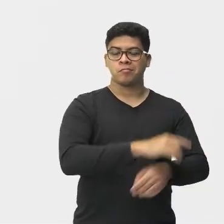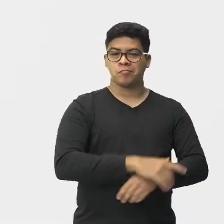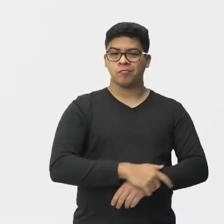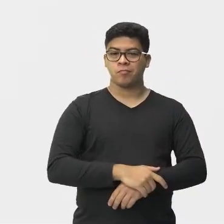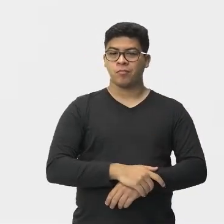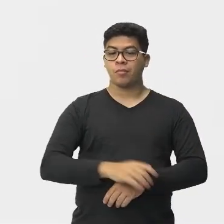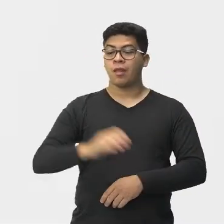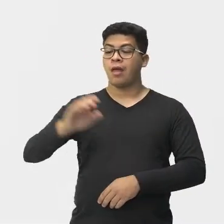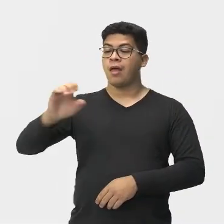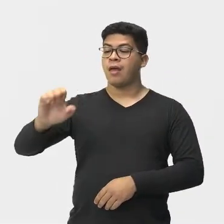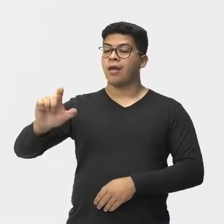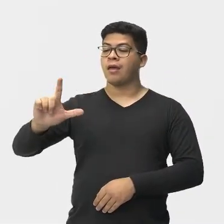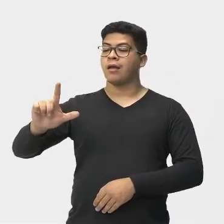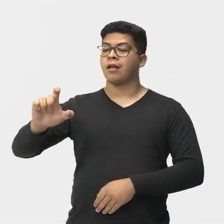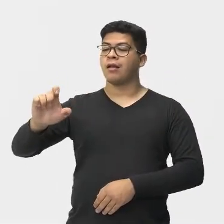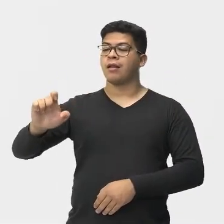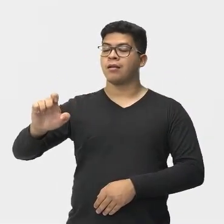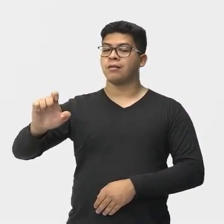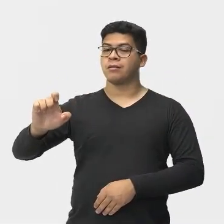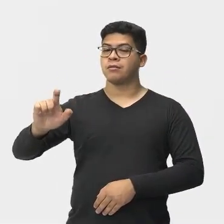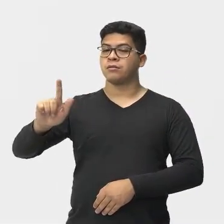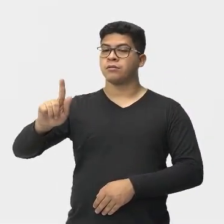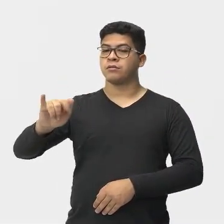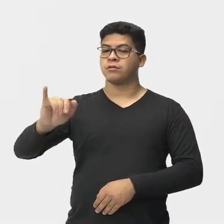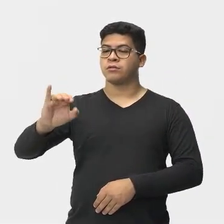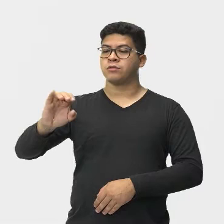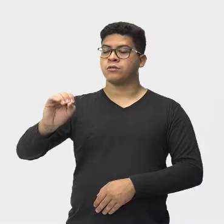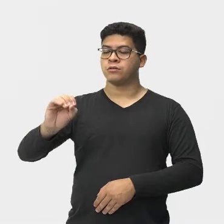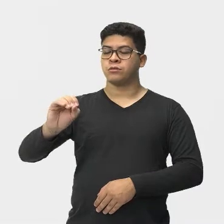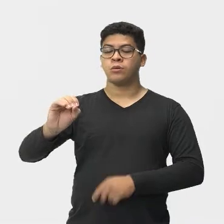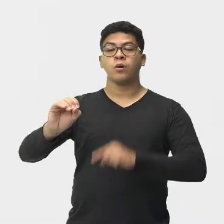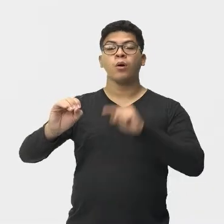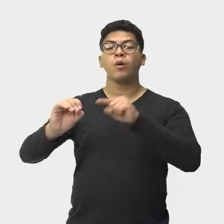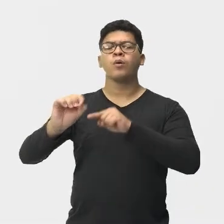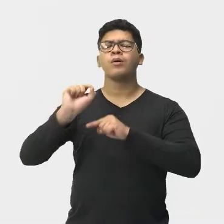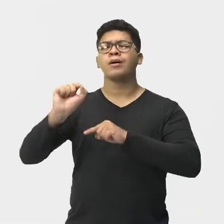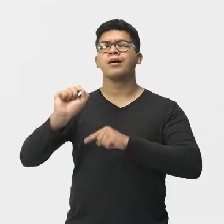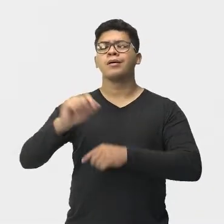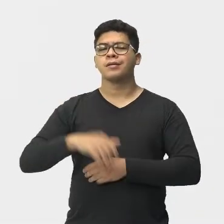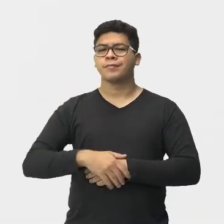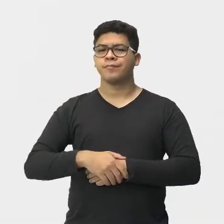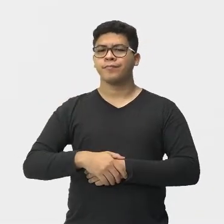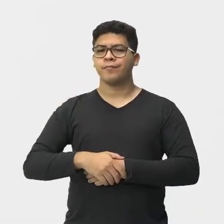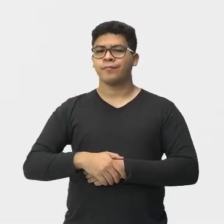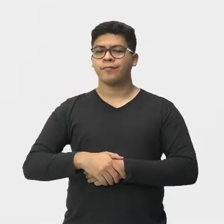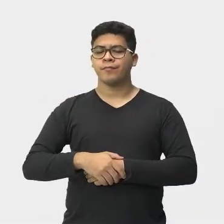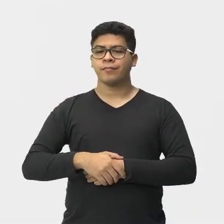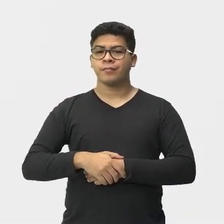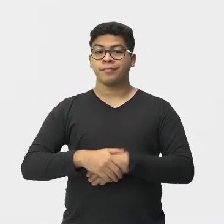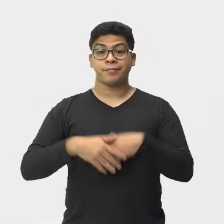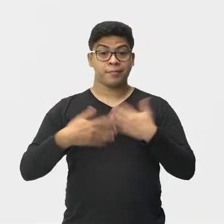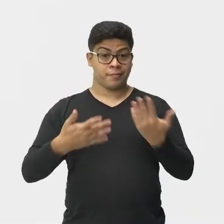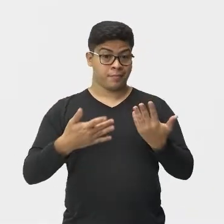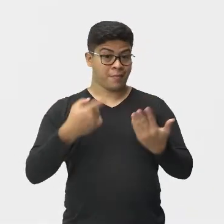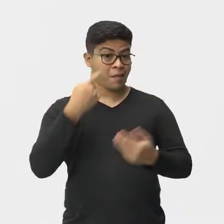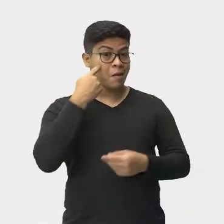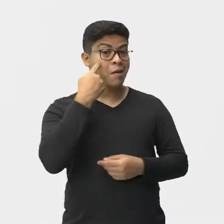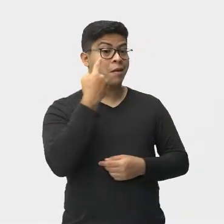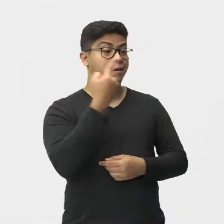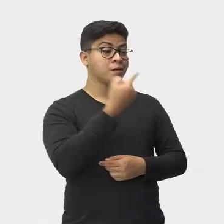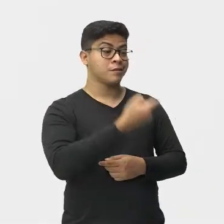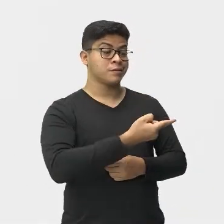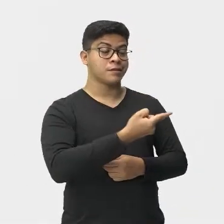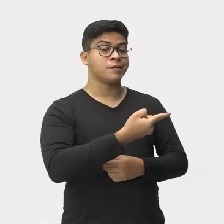eleger, eligió, né? O povo elegeu. O povo elegeu quem, né? Então aqui a gente faz